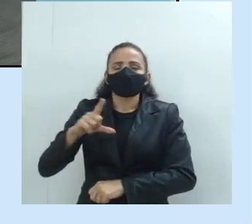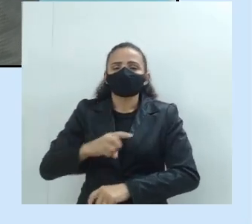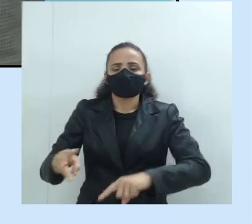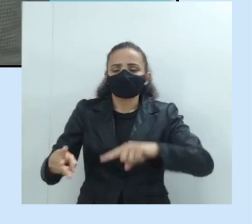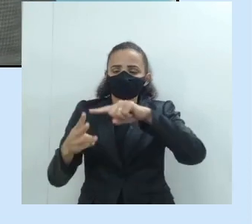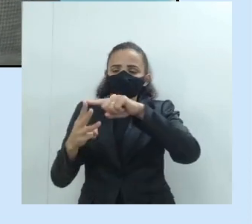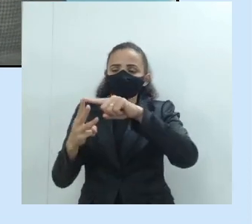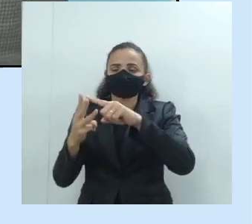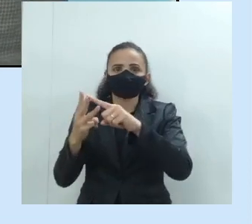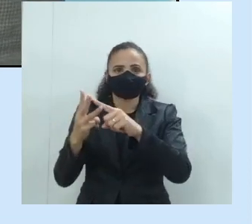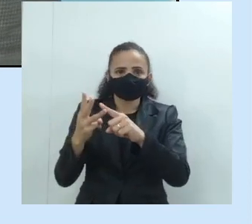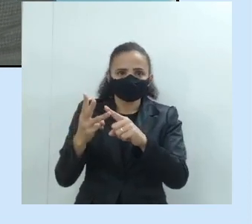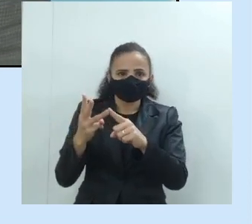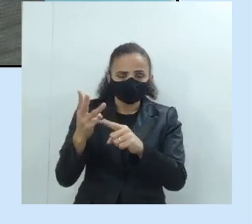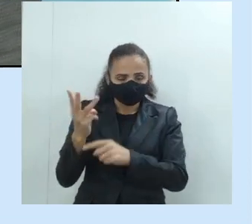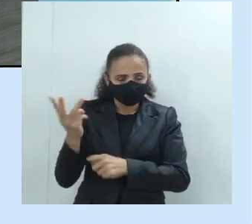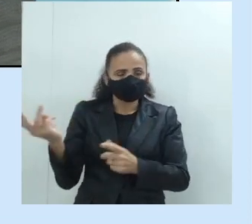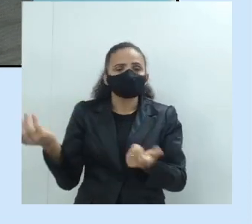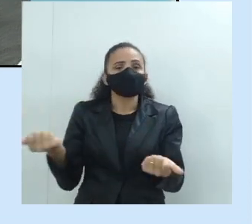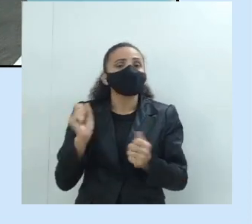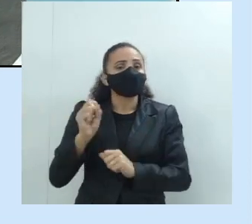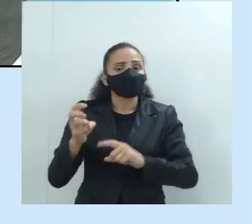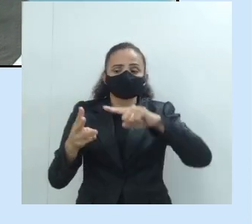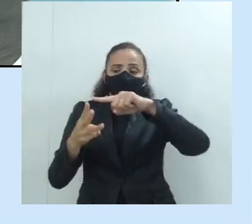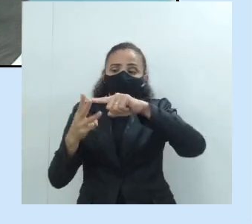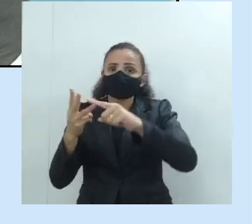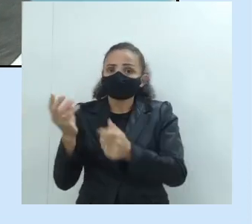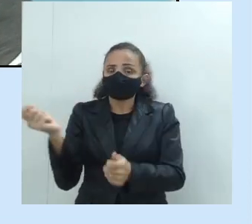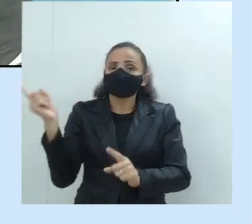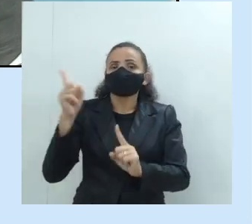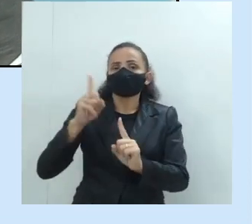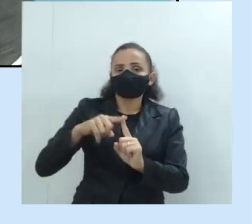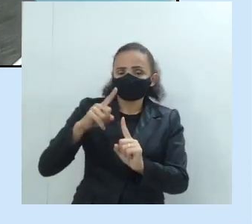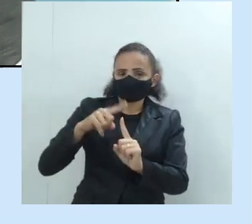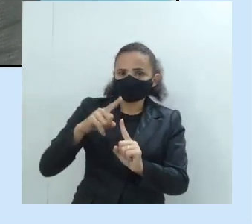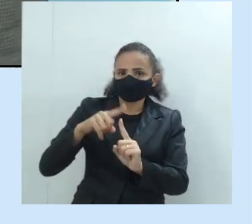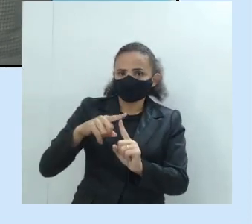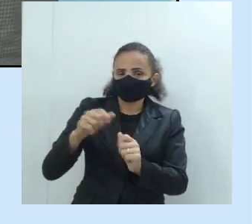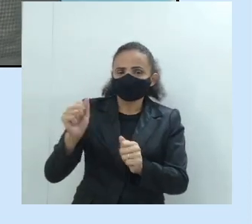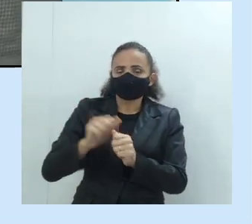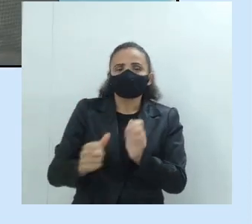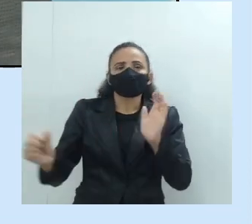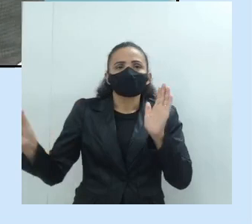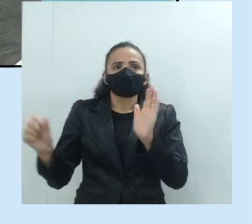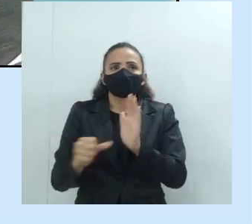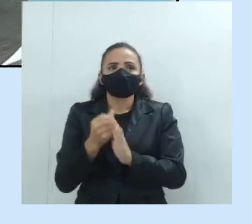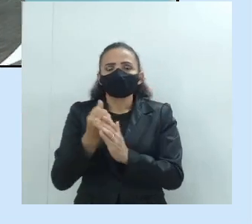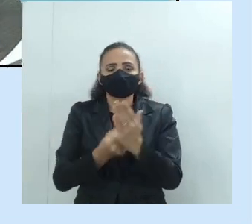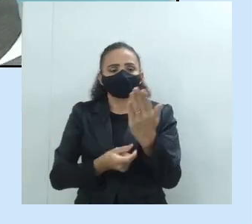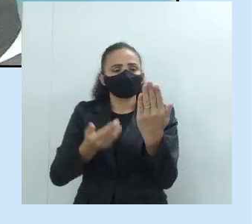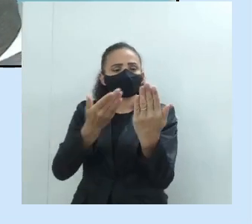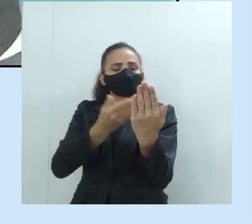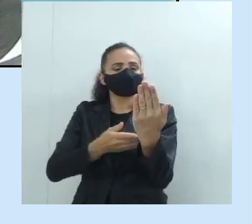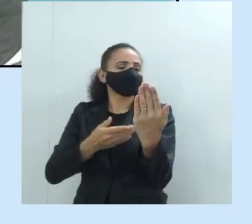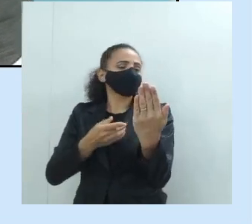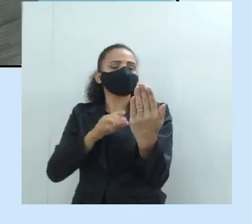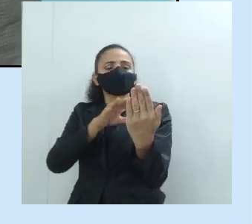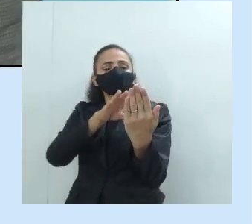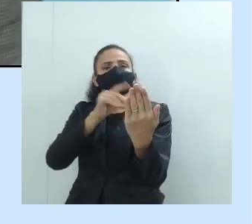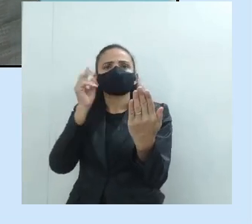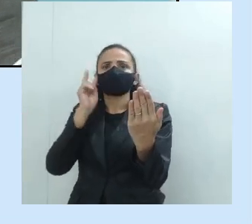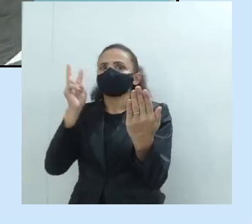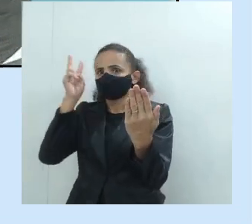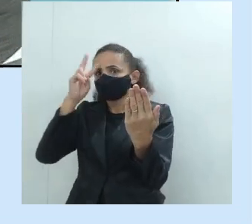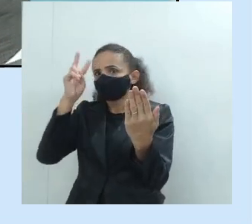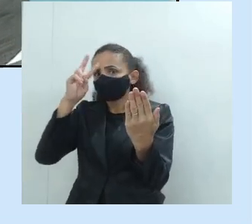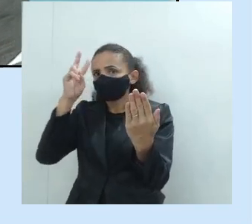três formas de fazer, 3 tipos de simetria, tá bom? A primeira, eu me olho ao espelho, lembrou